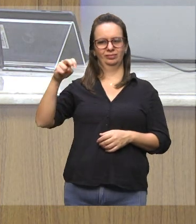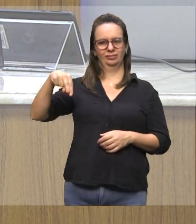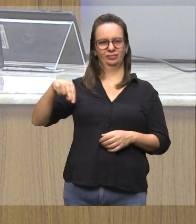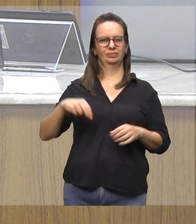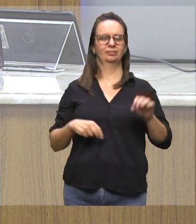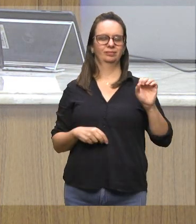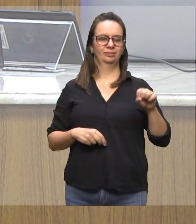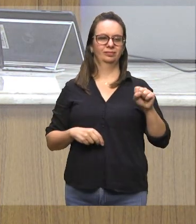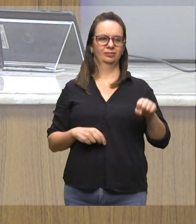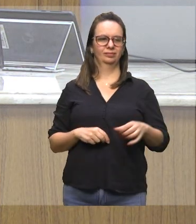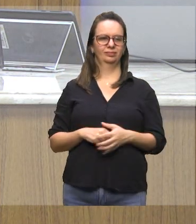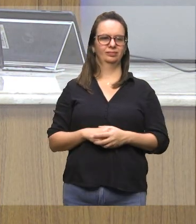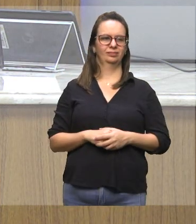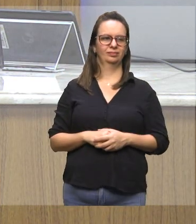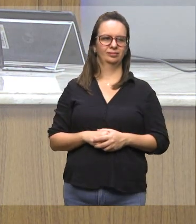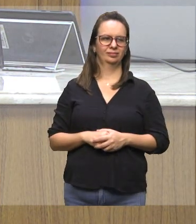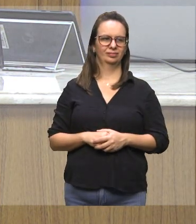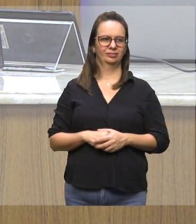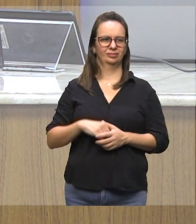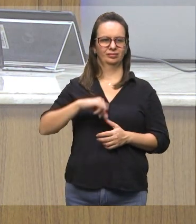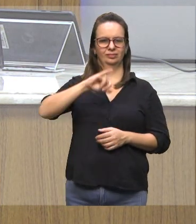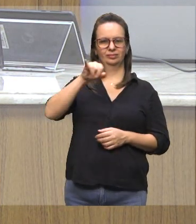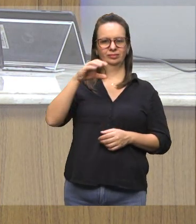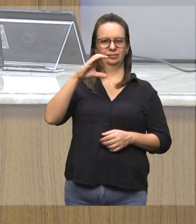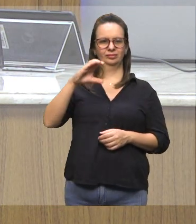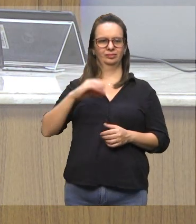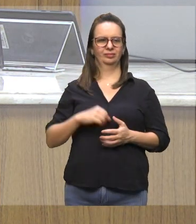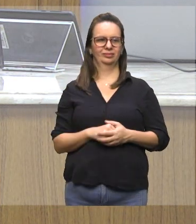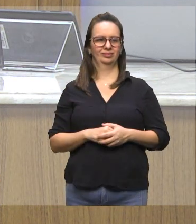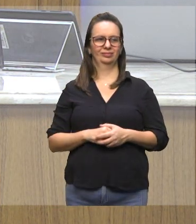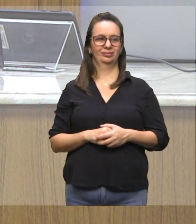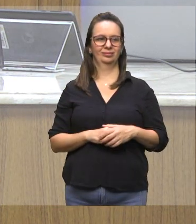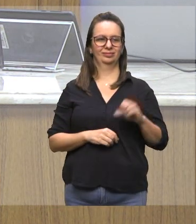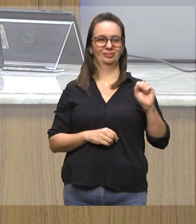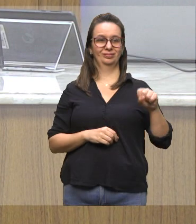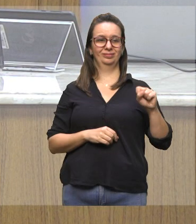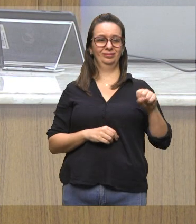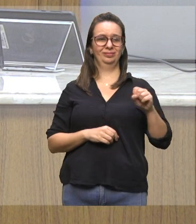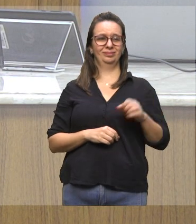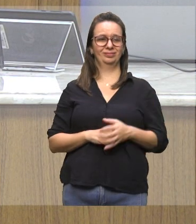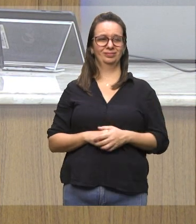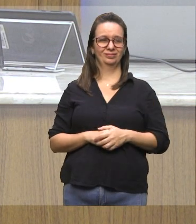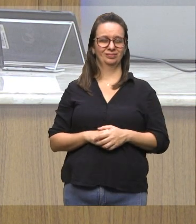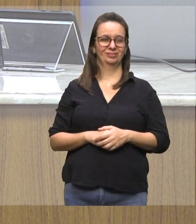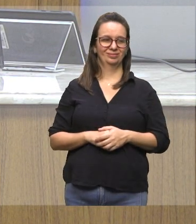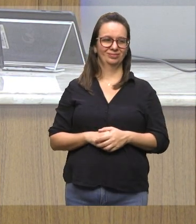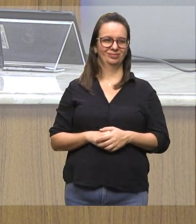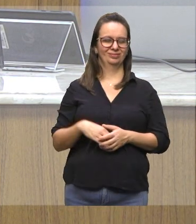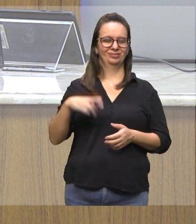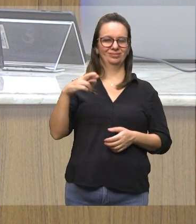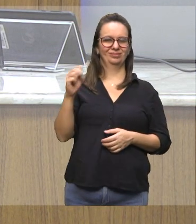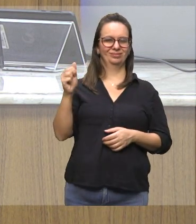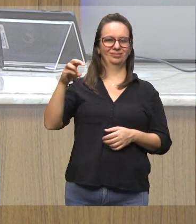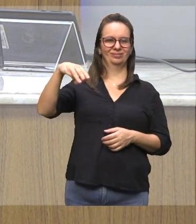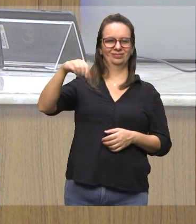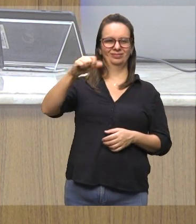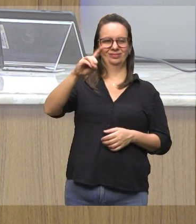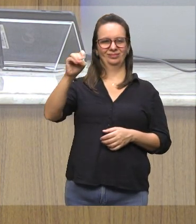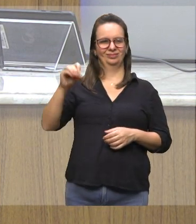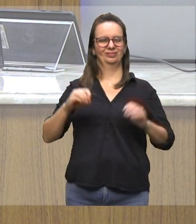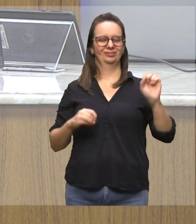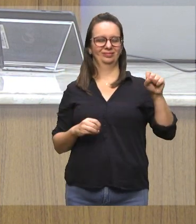sim. José Carlos Silva Beitum. Carlinhos vota sim. Luiz Antônio Ramon. Ramon vota